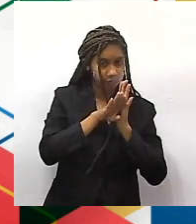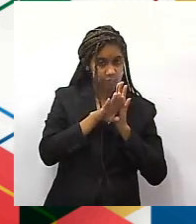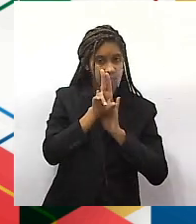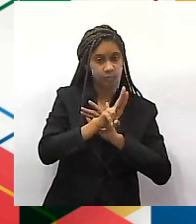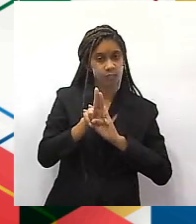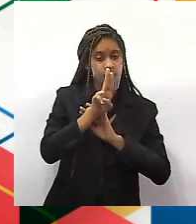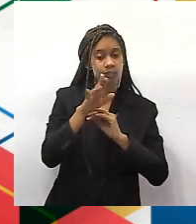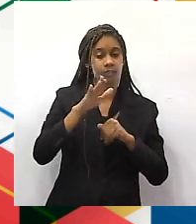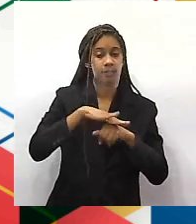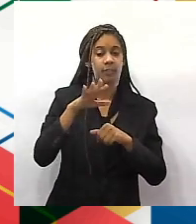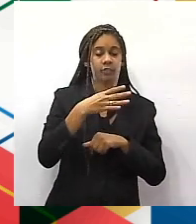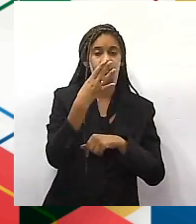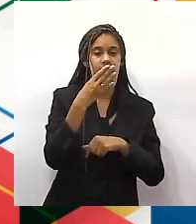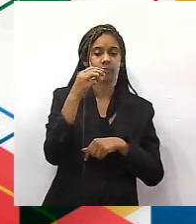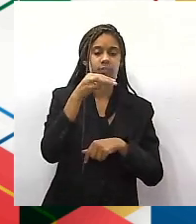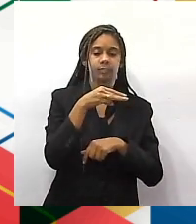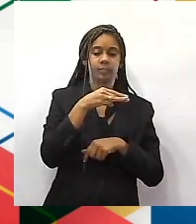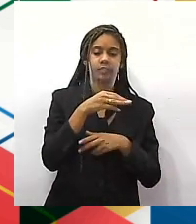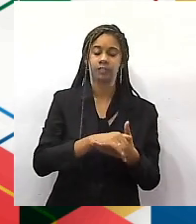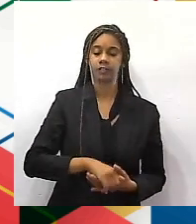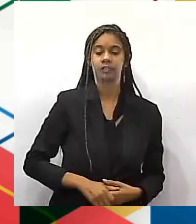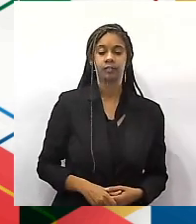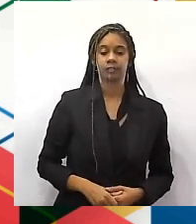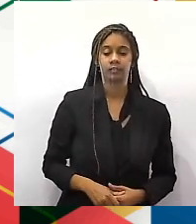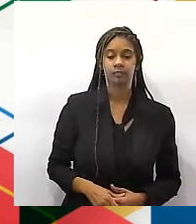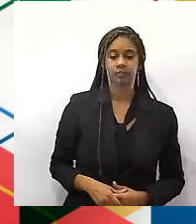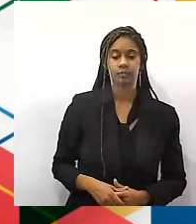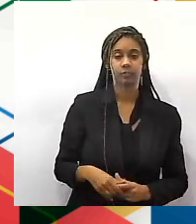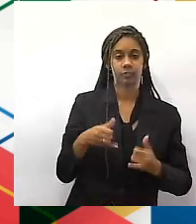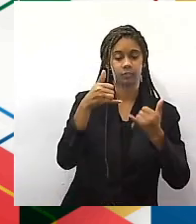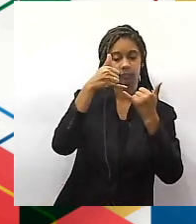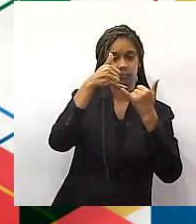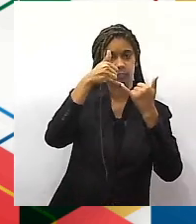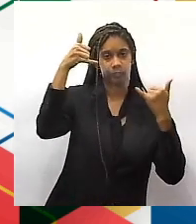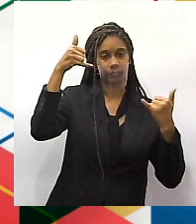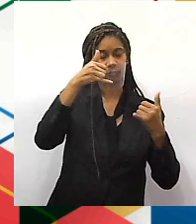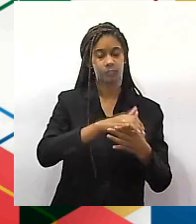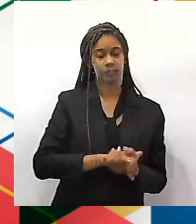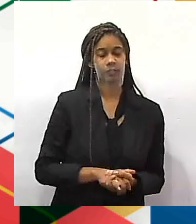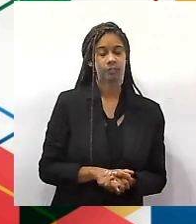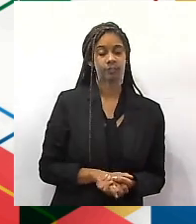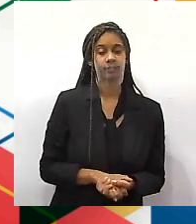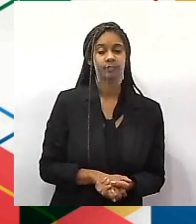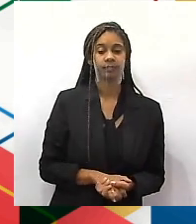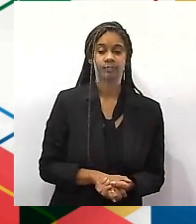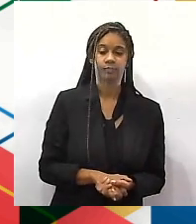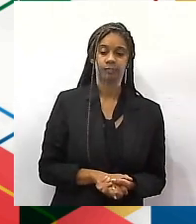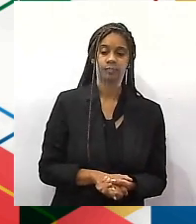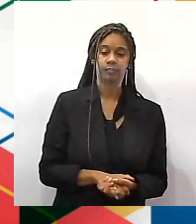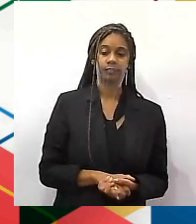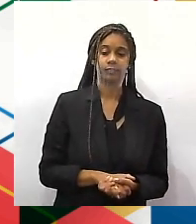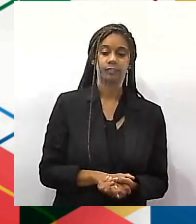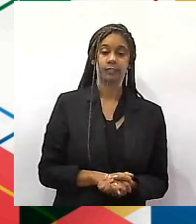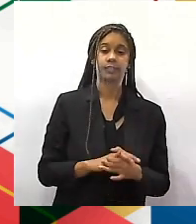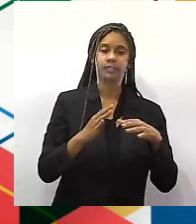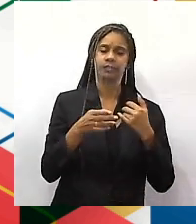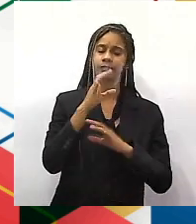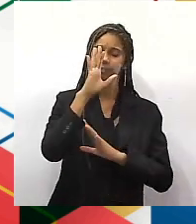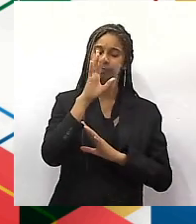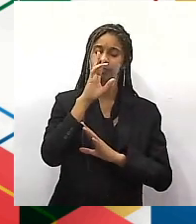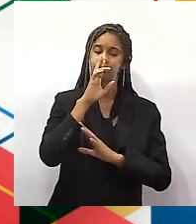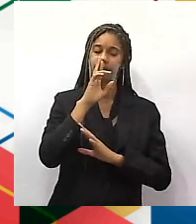utilizados mais 4 metros. Está aqui mais 4 metros para prender o fio aqui no solo. Determine